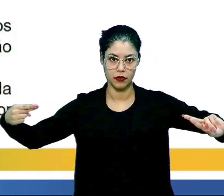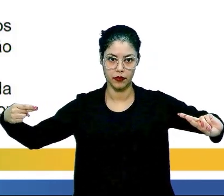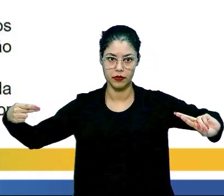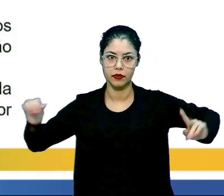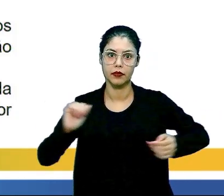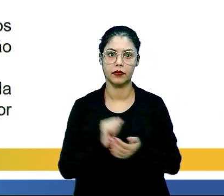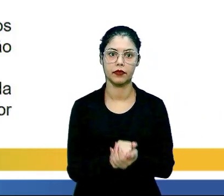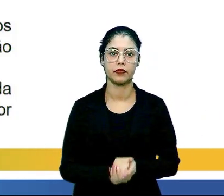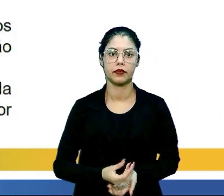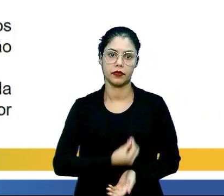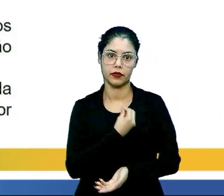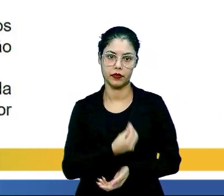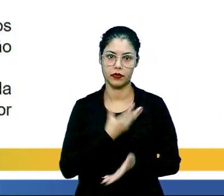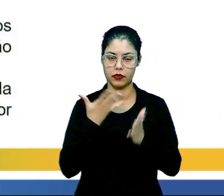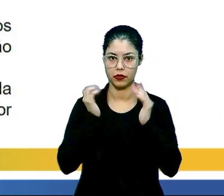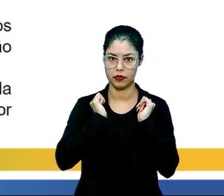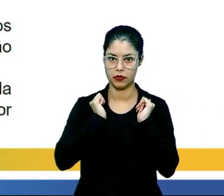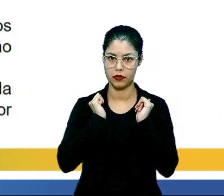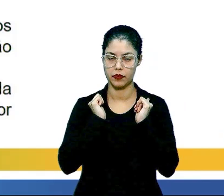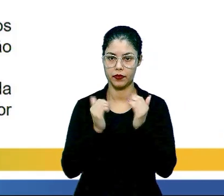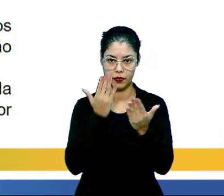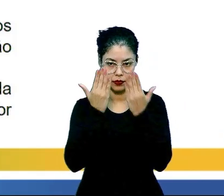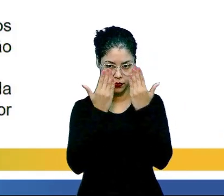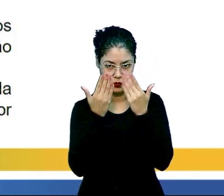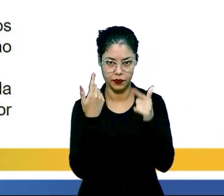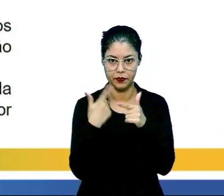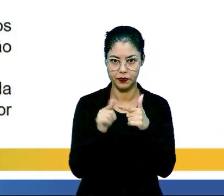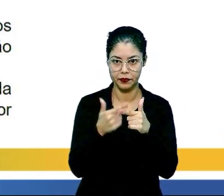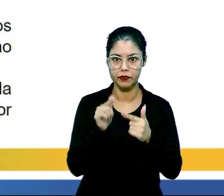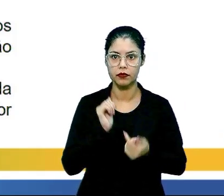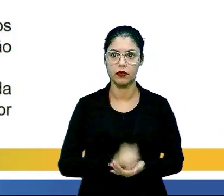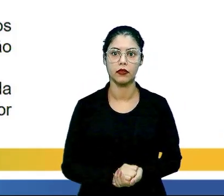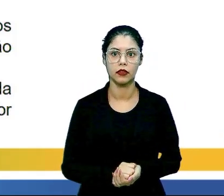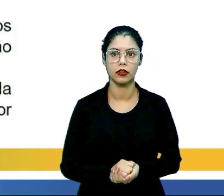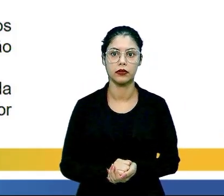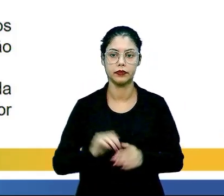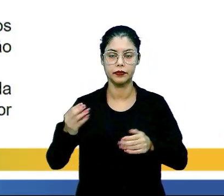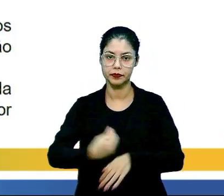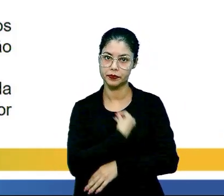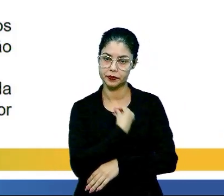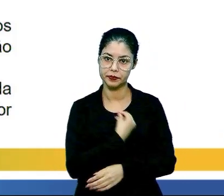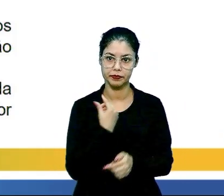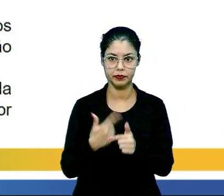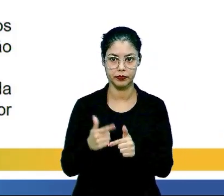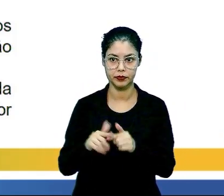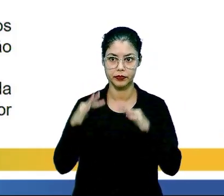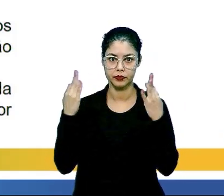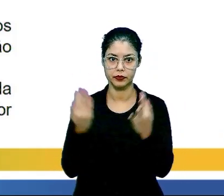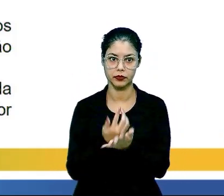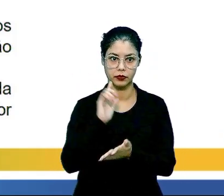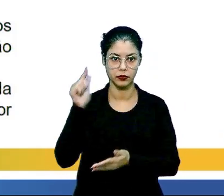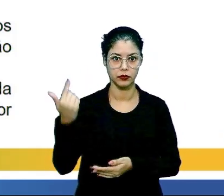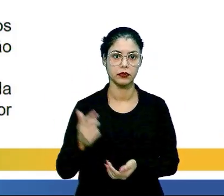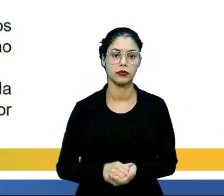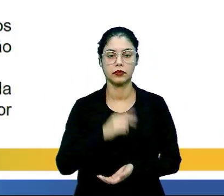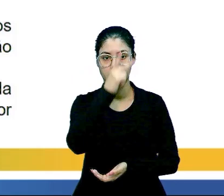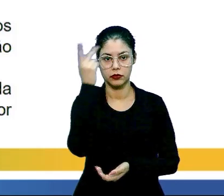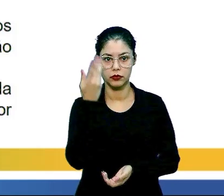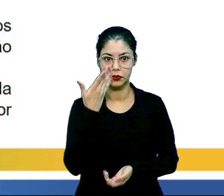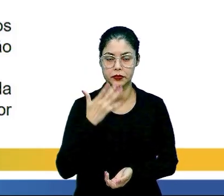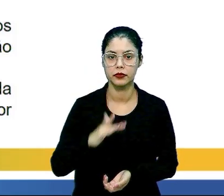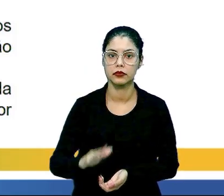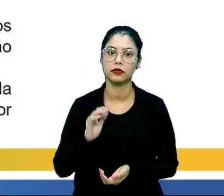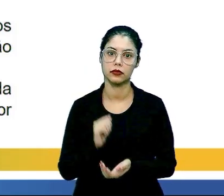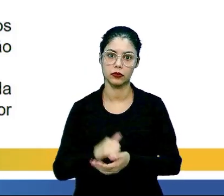genética, estilo de vida sedentário, distúrbios psicológicos, problemas na convivência familiar, entre outros. As